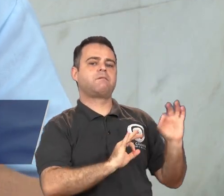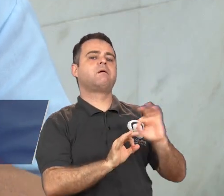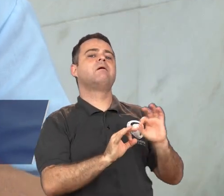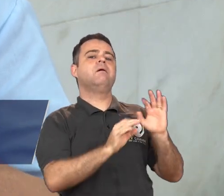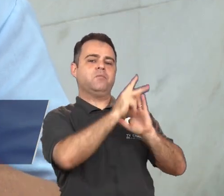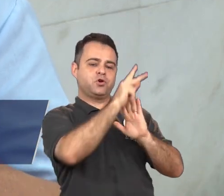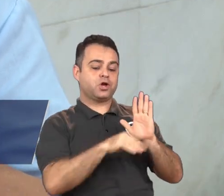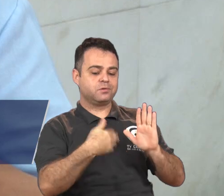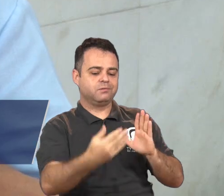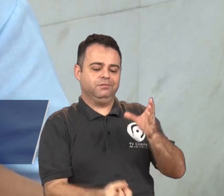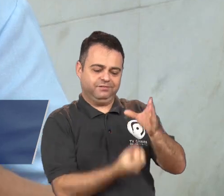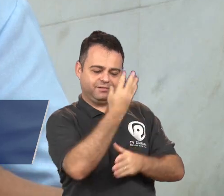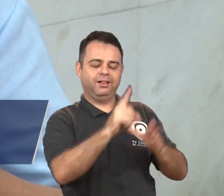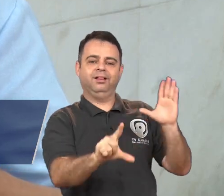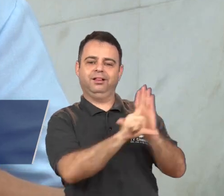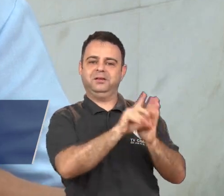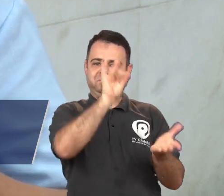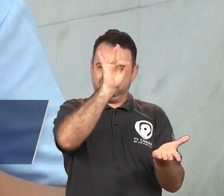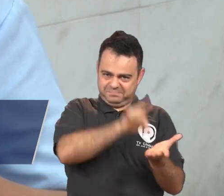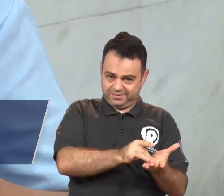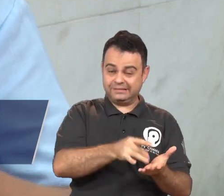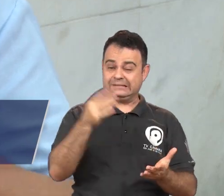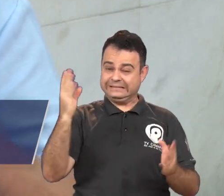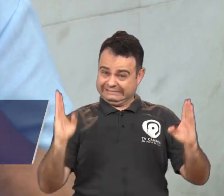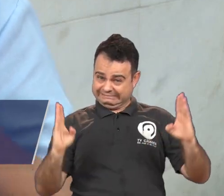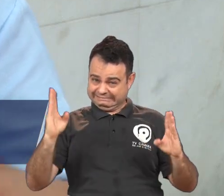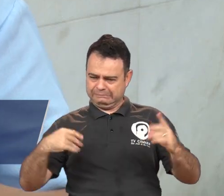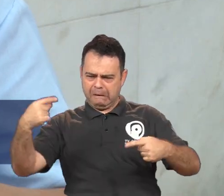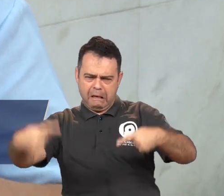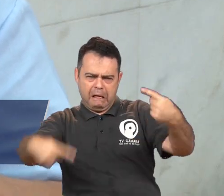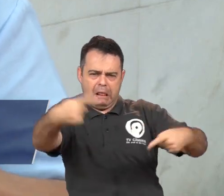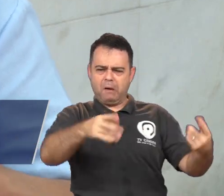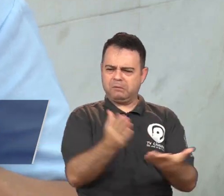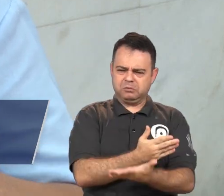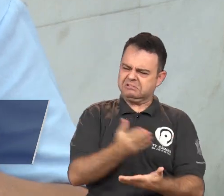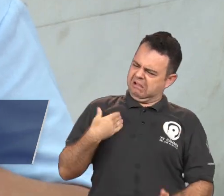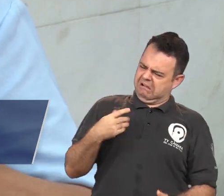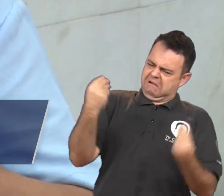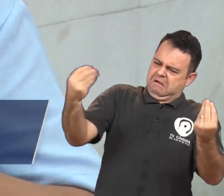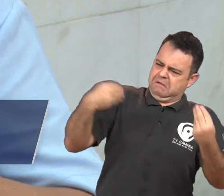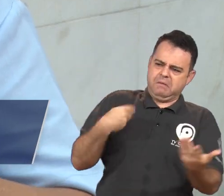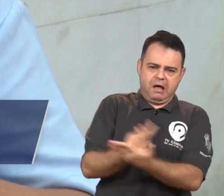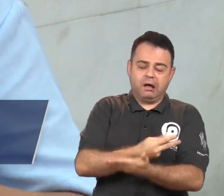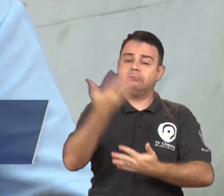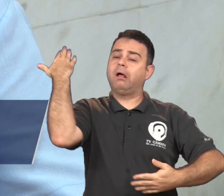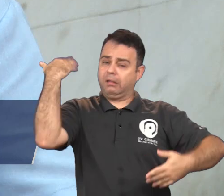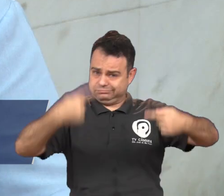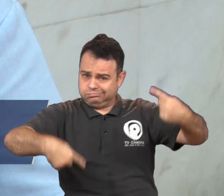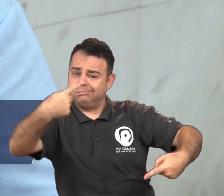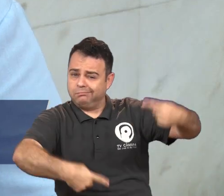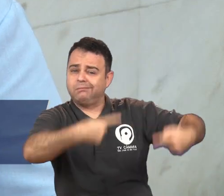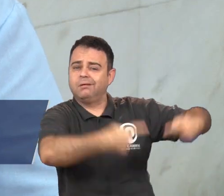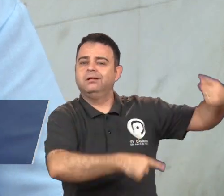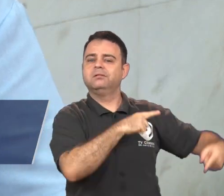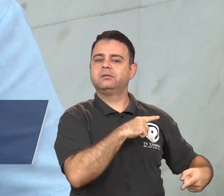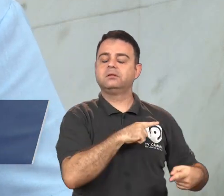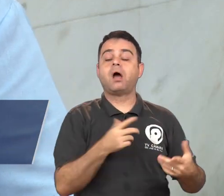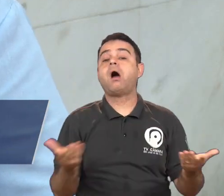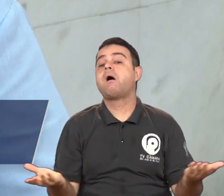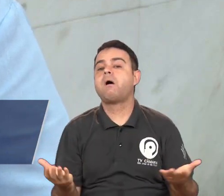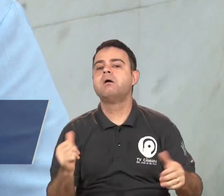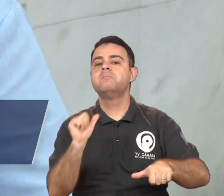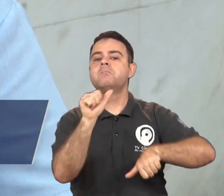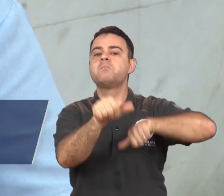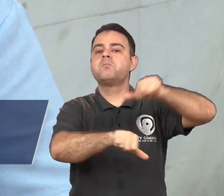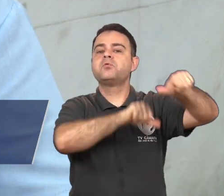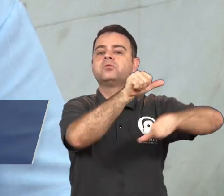assim, tão debatida, questionada. E hoje, eu acho que os próprios